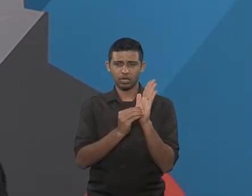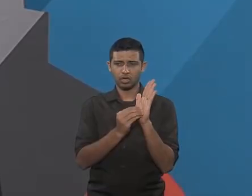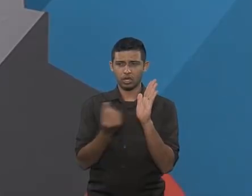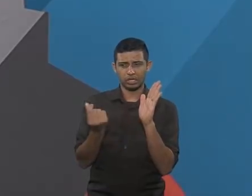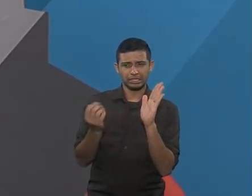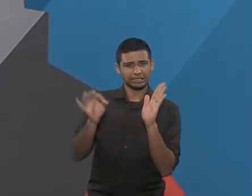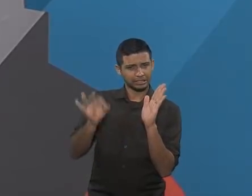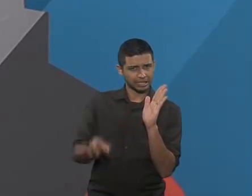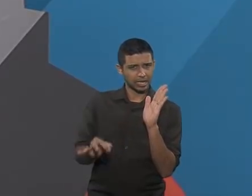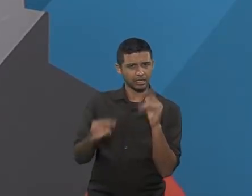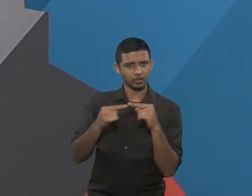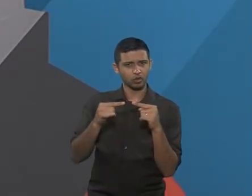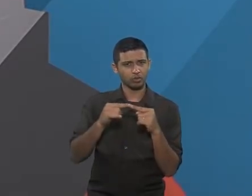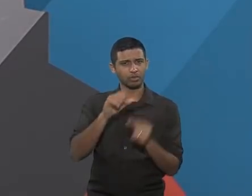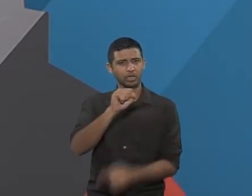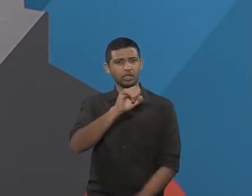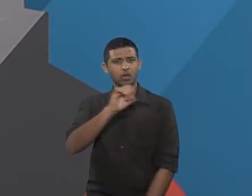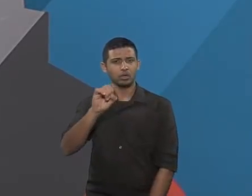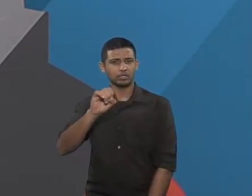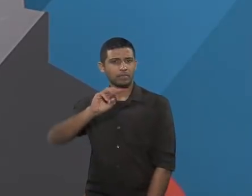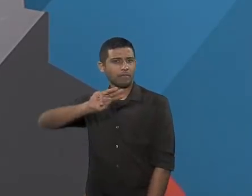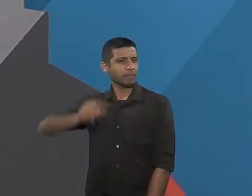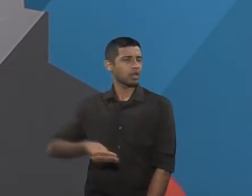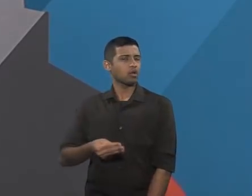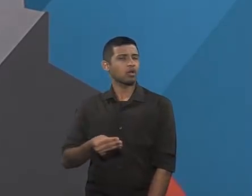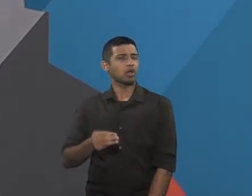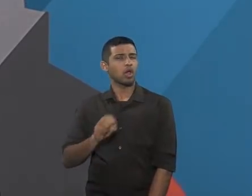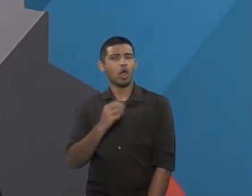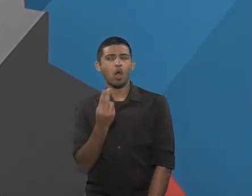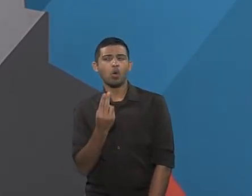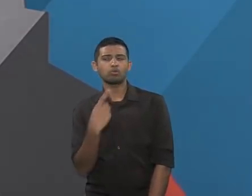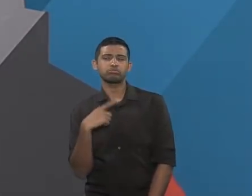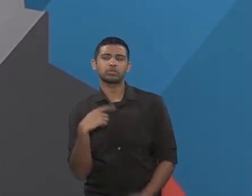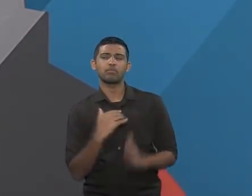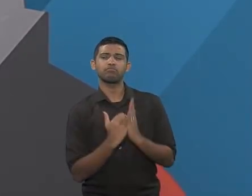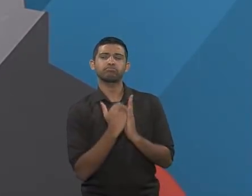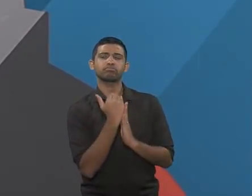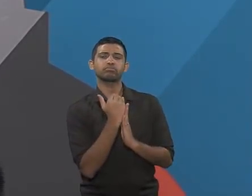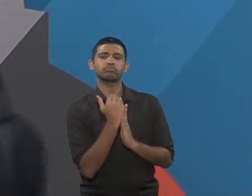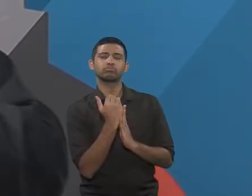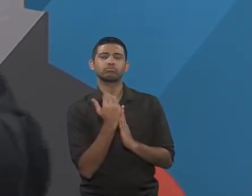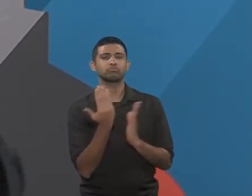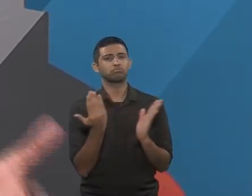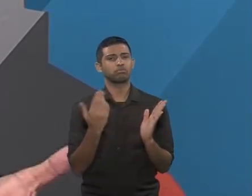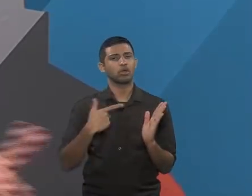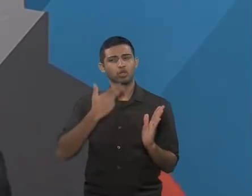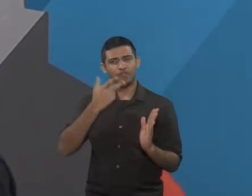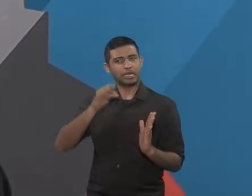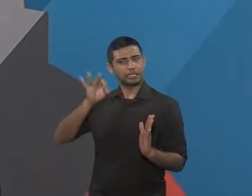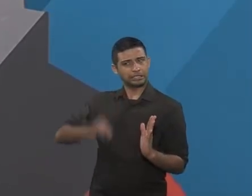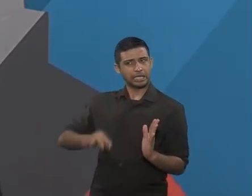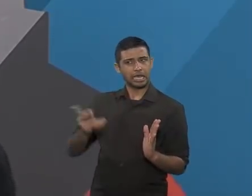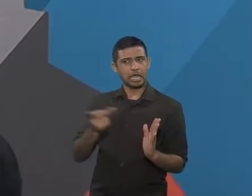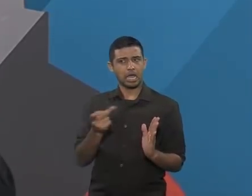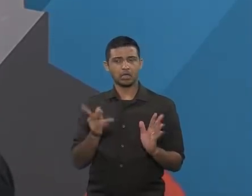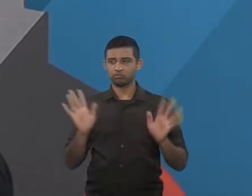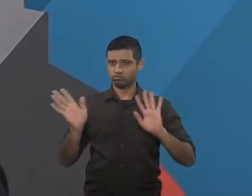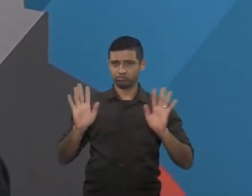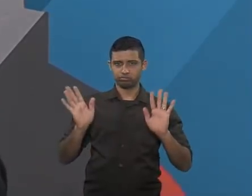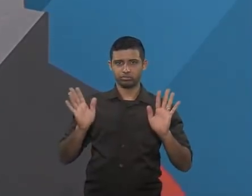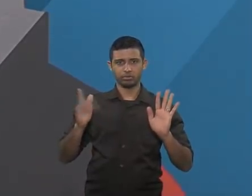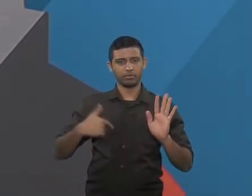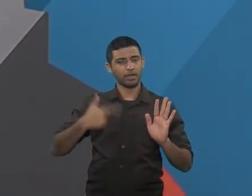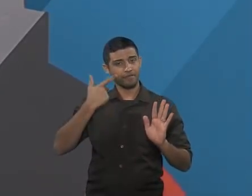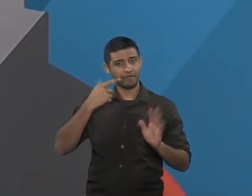é quanto vale? 800 milhões? Será que não vale mais? Não estou aqui afirmando que vale ou não vale, mas a